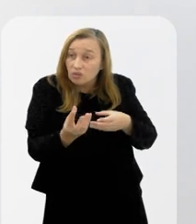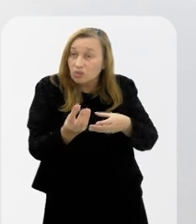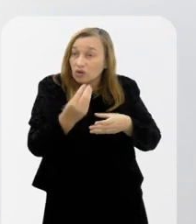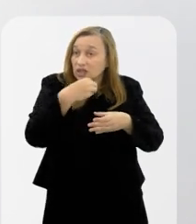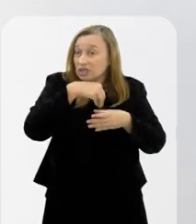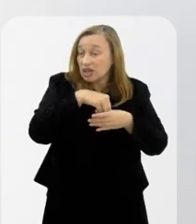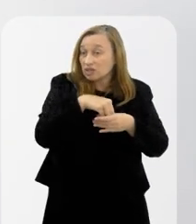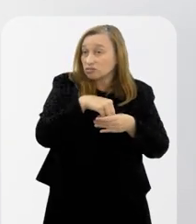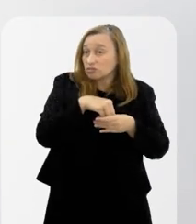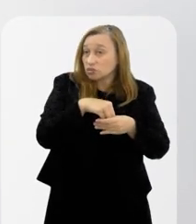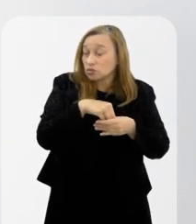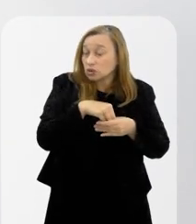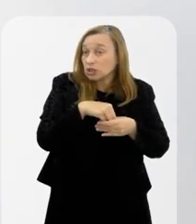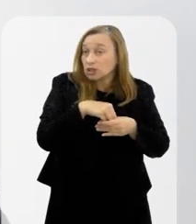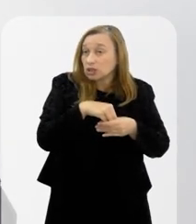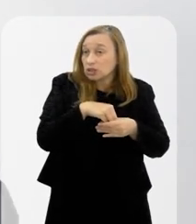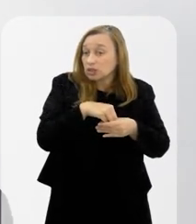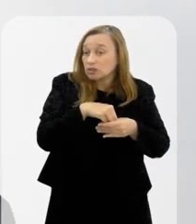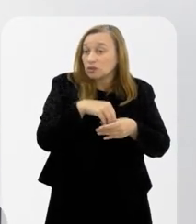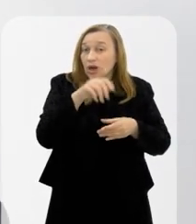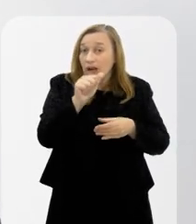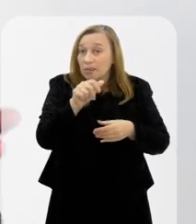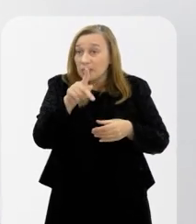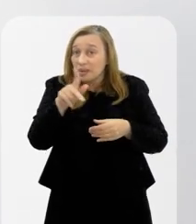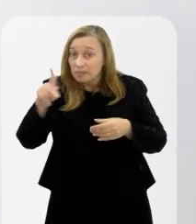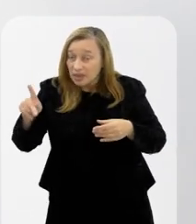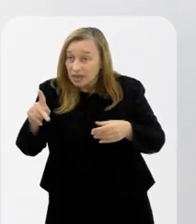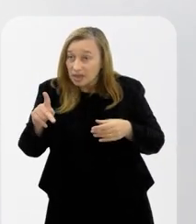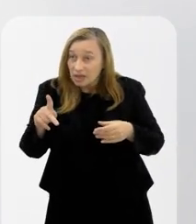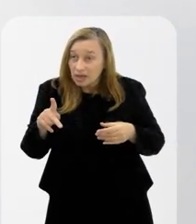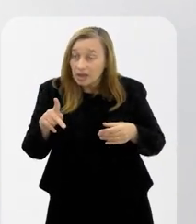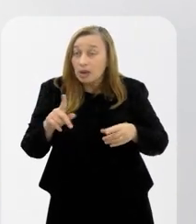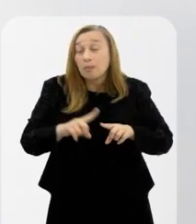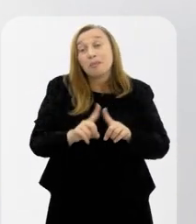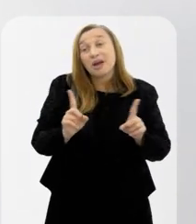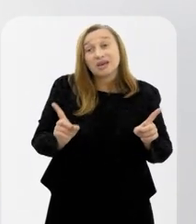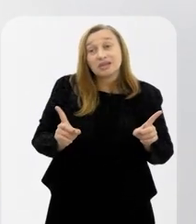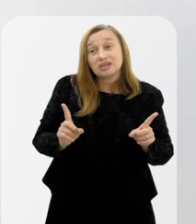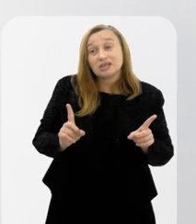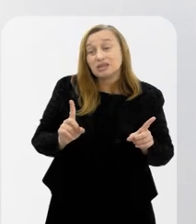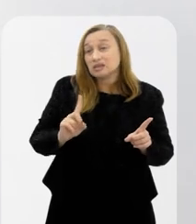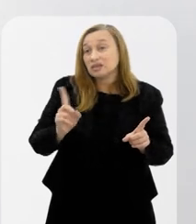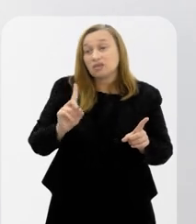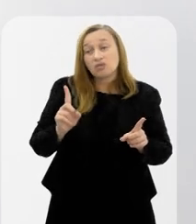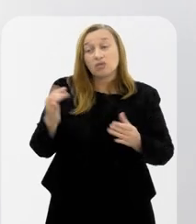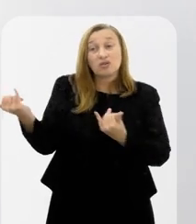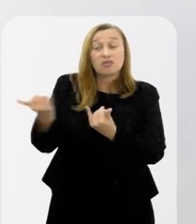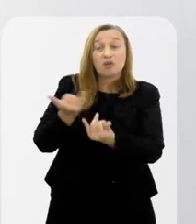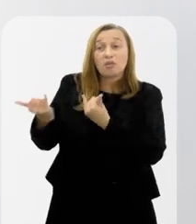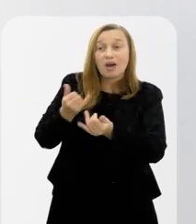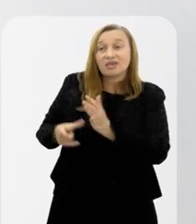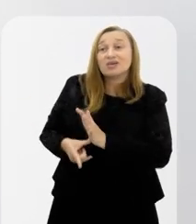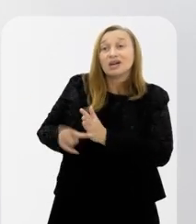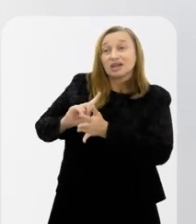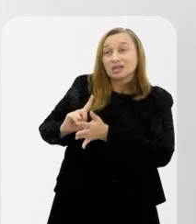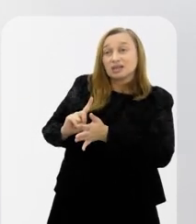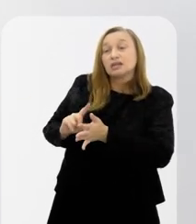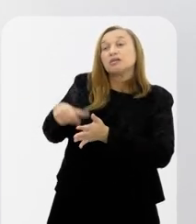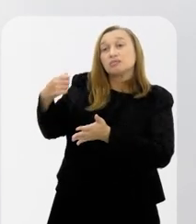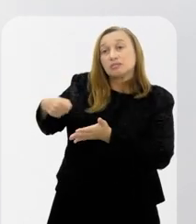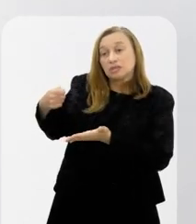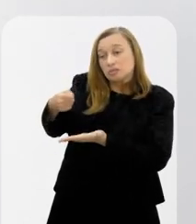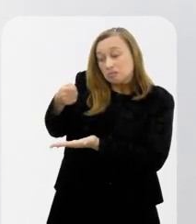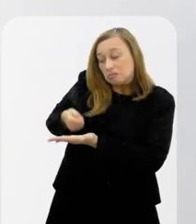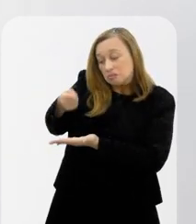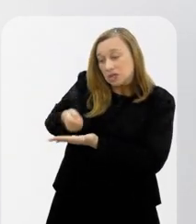dentro do de de um de uma de um aplicativo que a princípio estaria mas não foi informado que ele teria